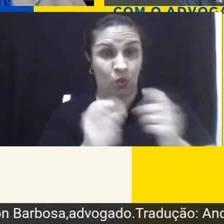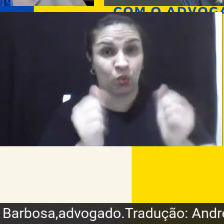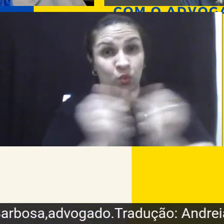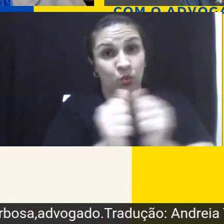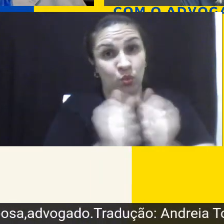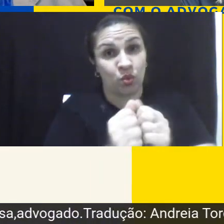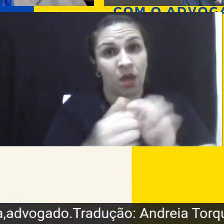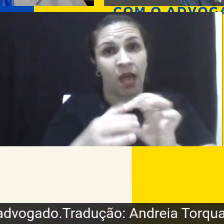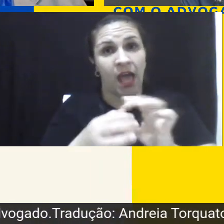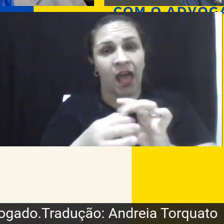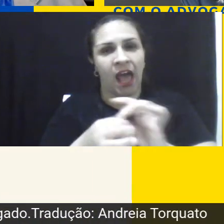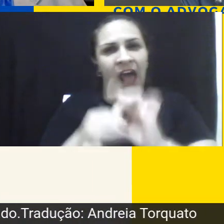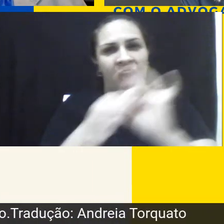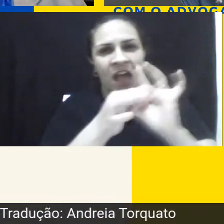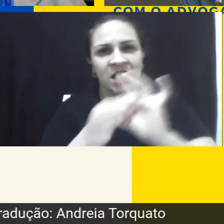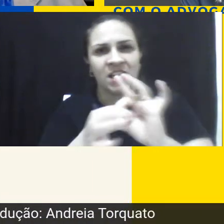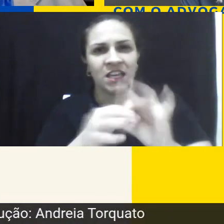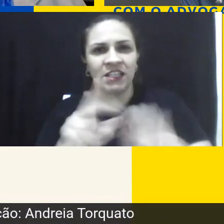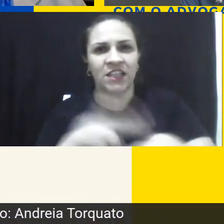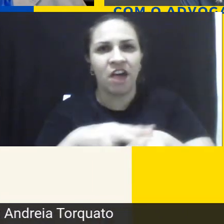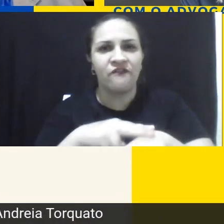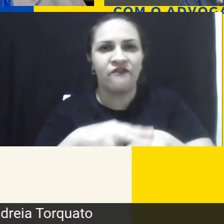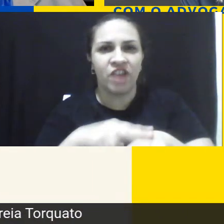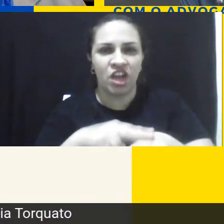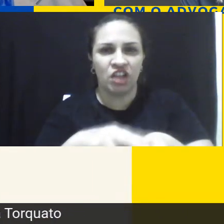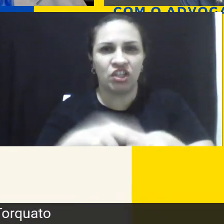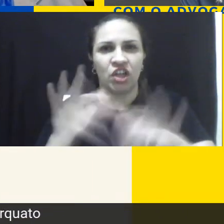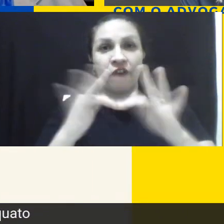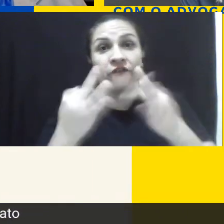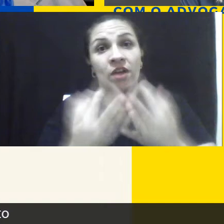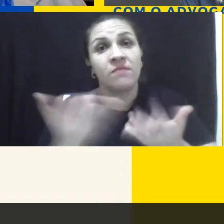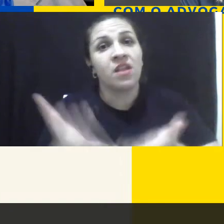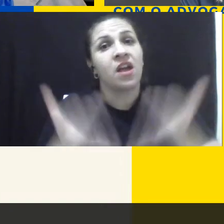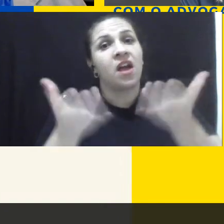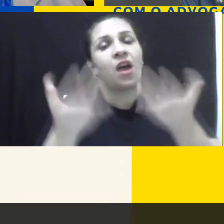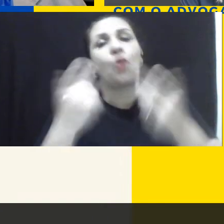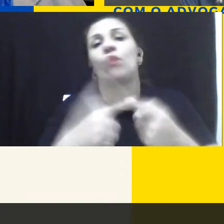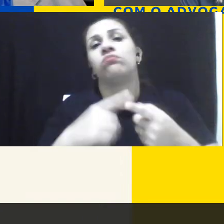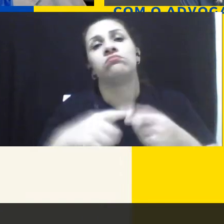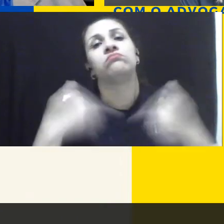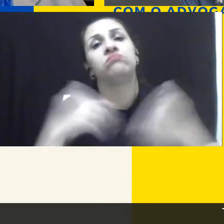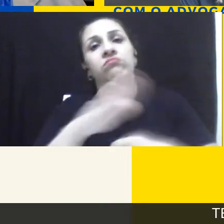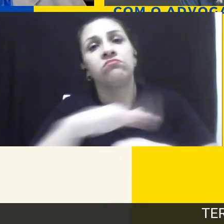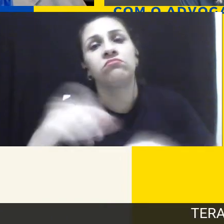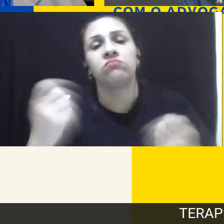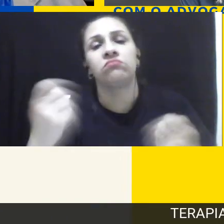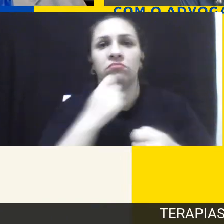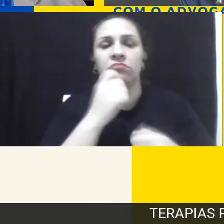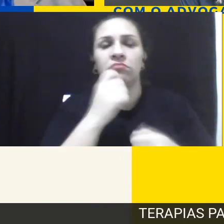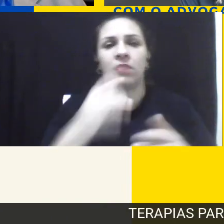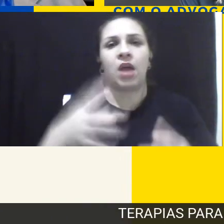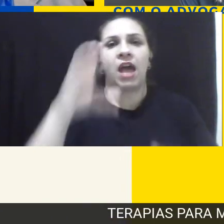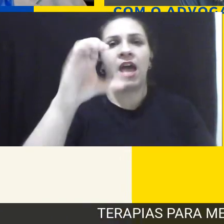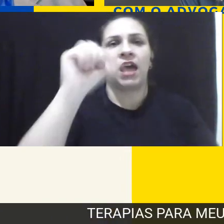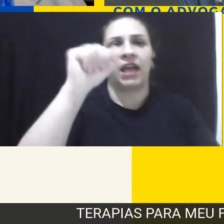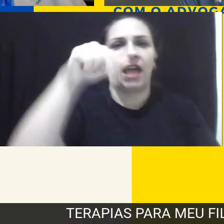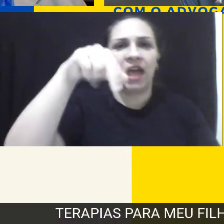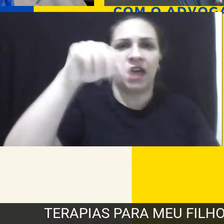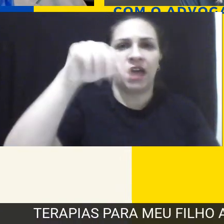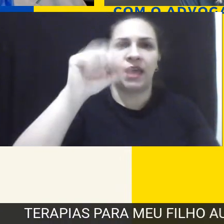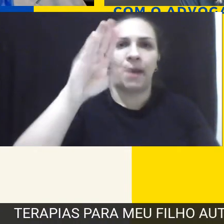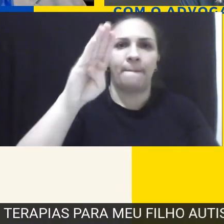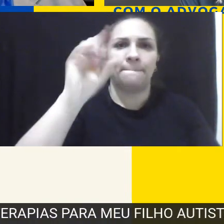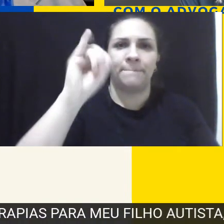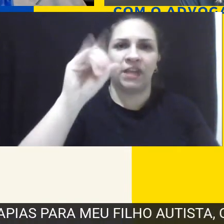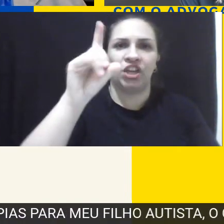Aliança Verde, que atendem famílias que as crianças necessitam do canabidiol.